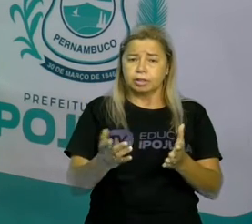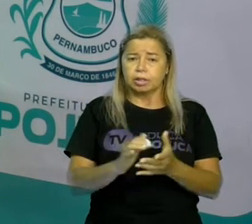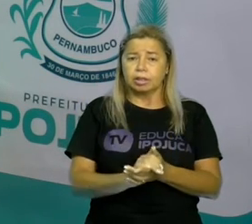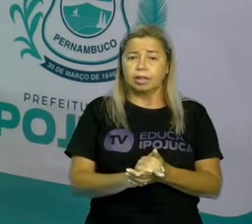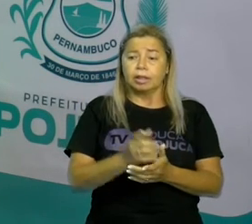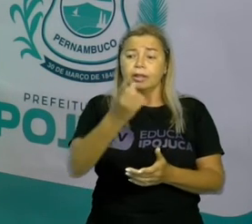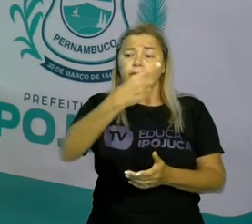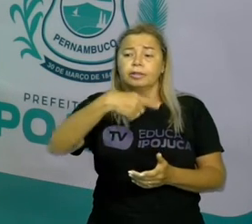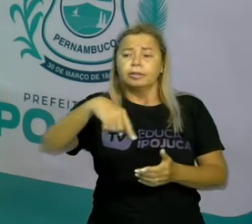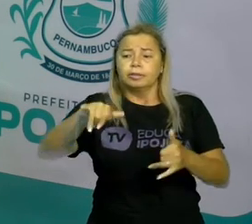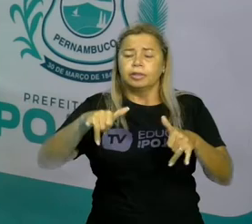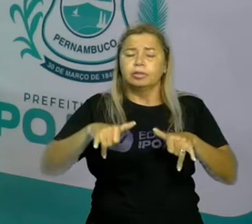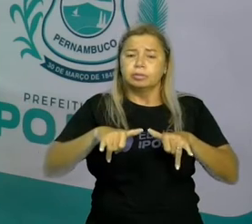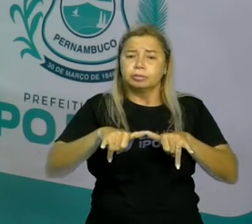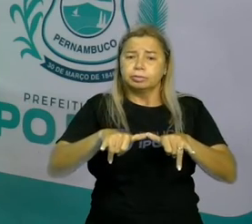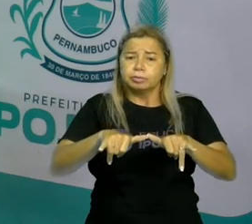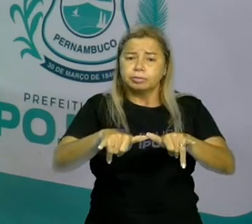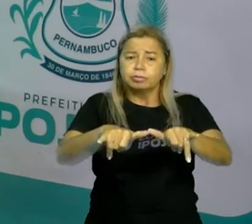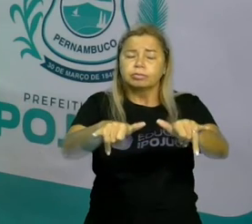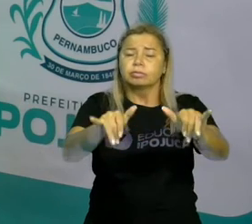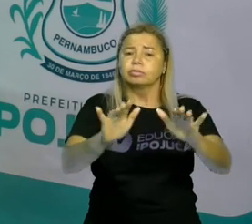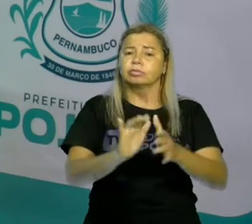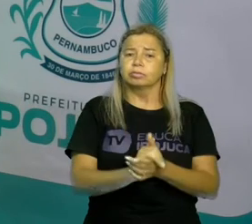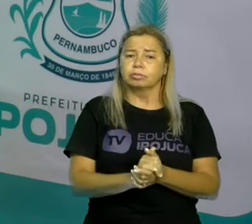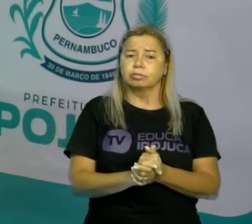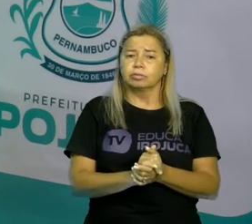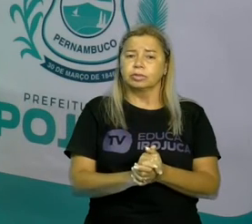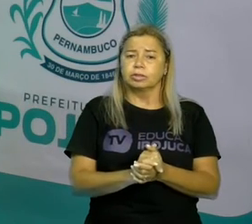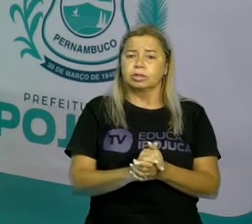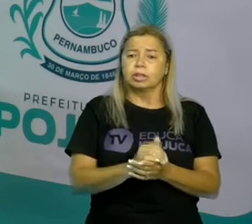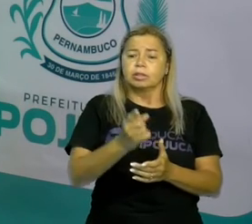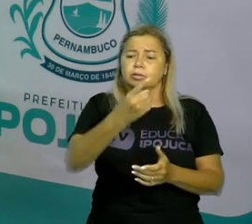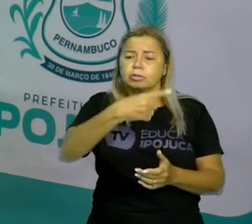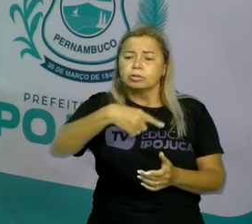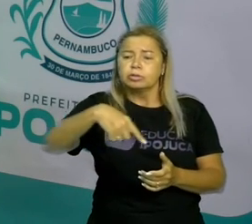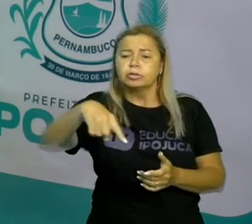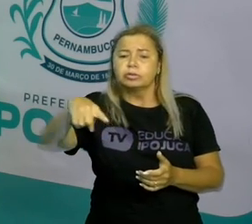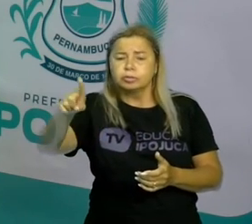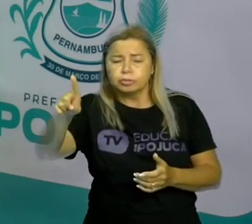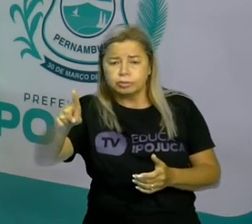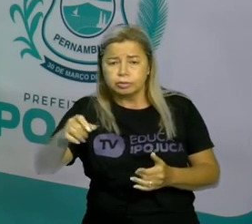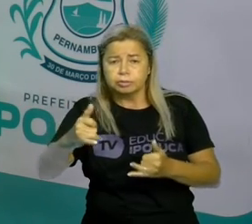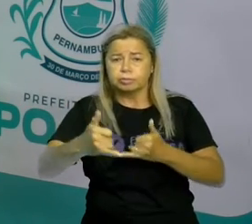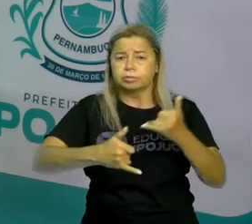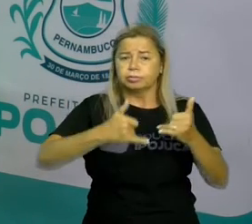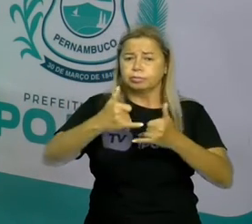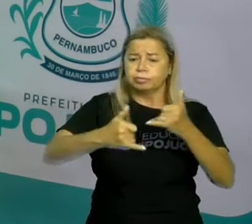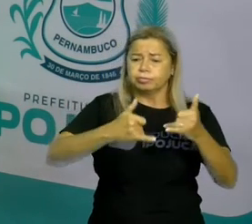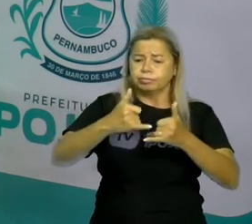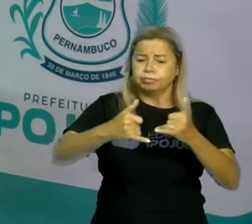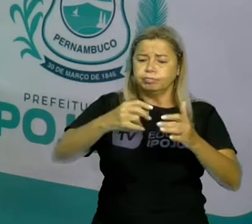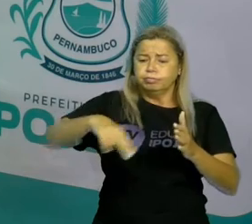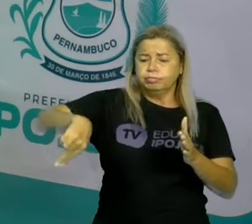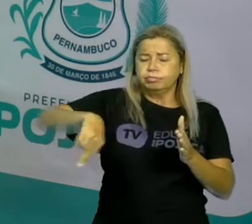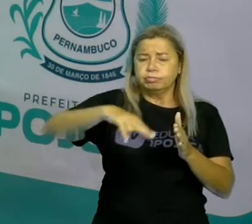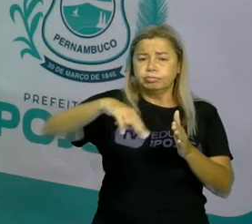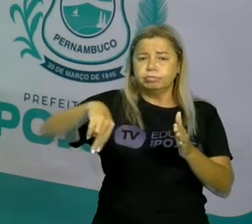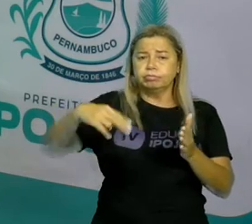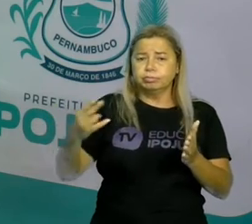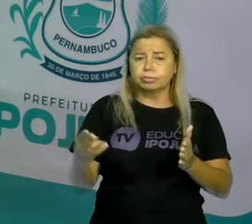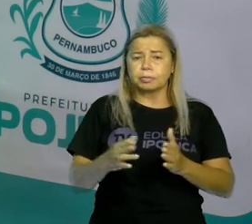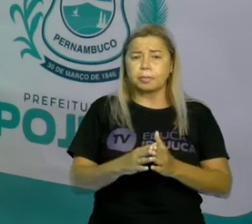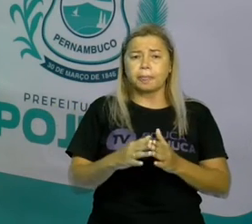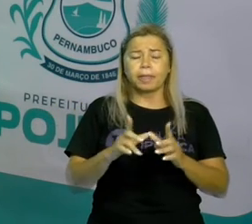vamos ao supermercado né quando vamos ao e a diversão todo